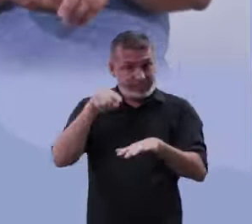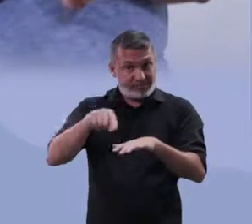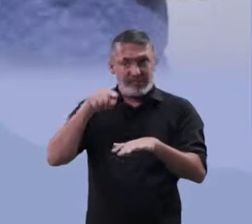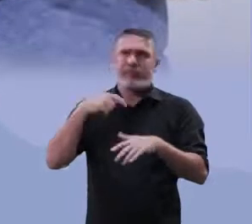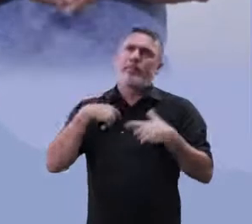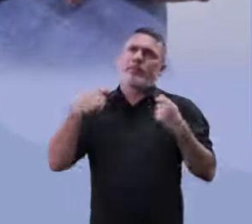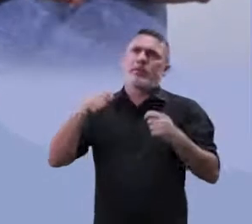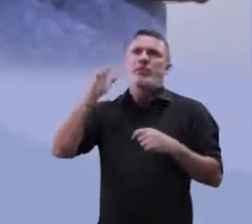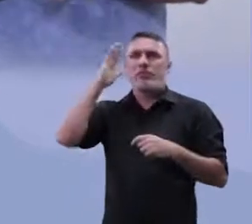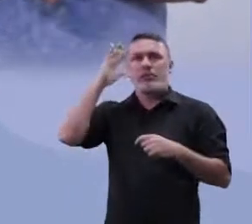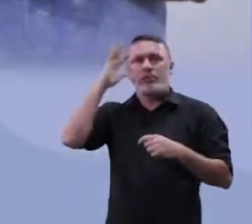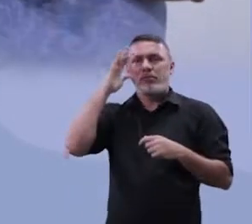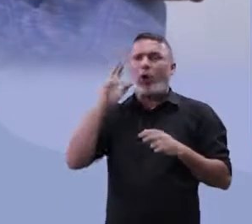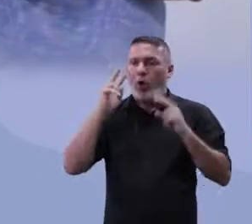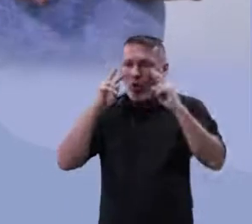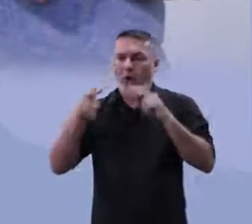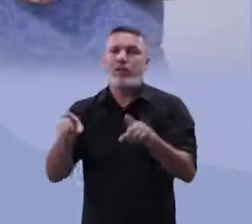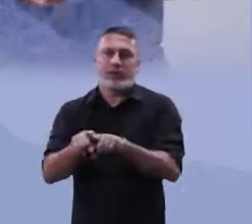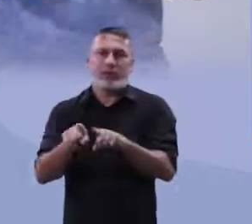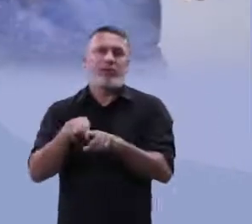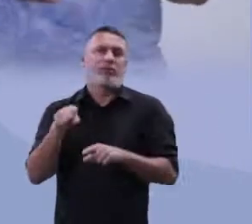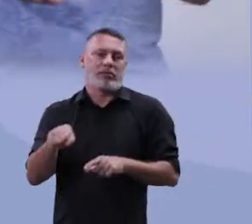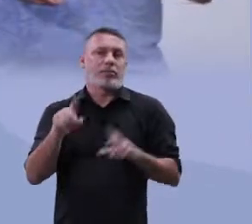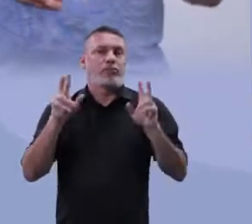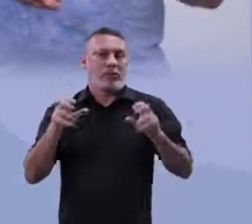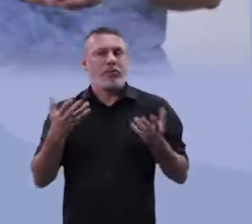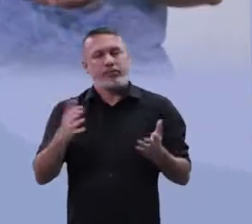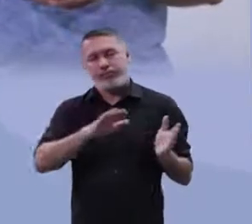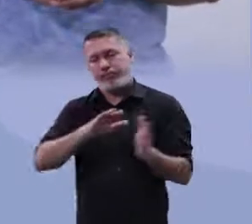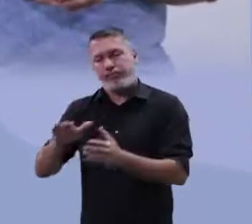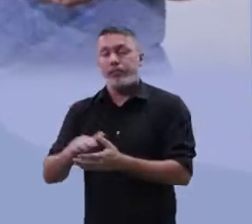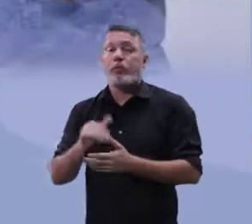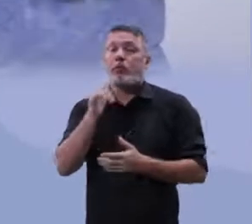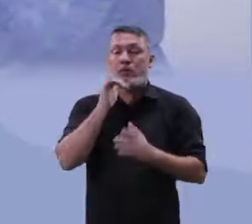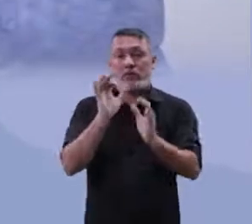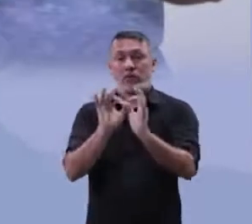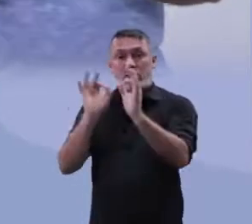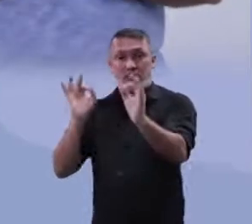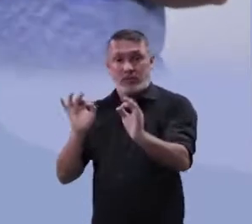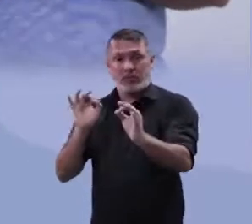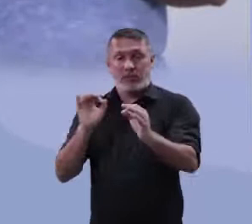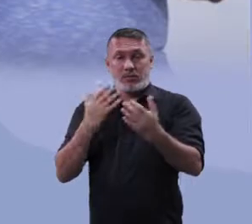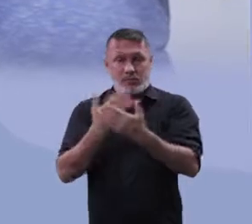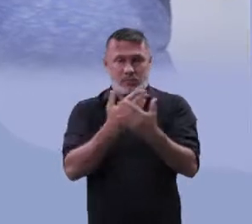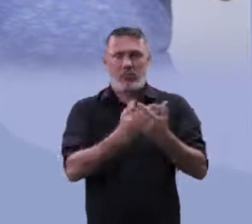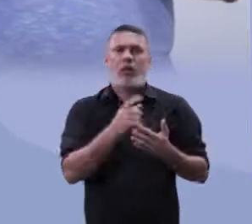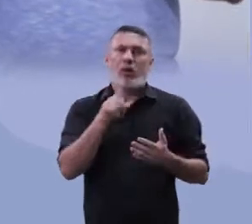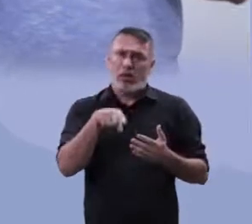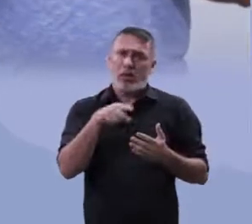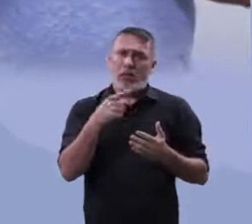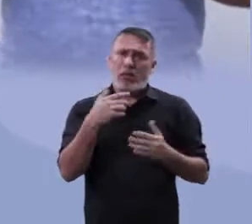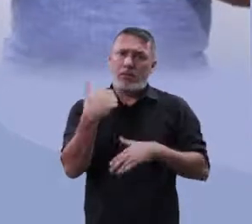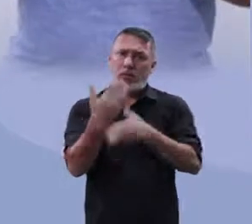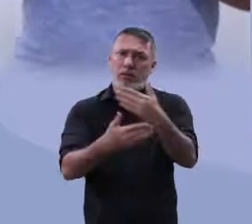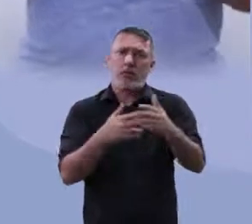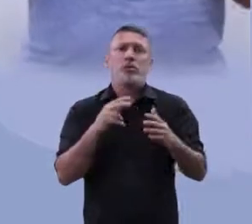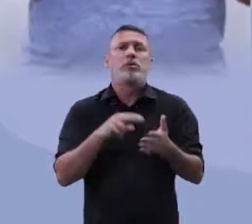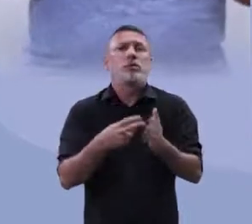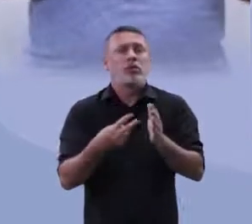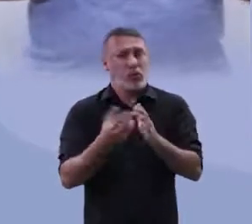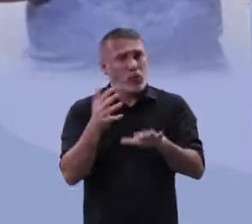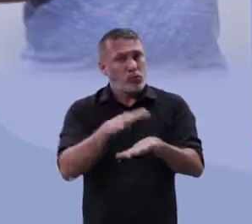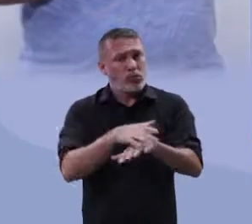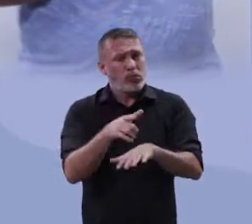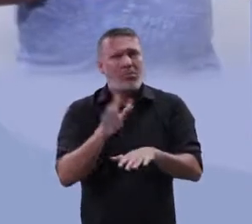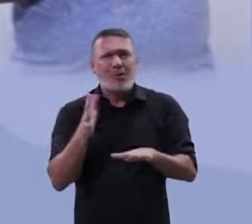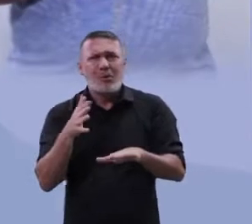eu preciso analisar sobre isso também. Por exemplo, a educação à distância é um processo de inclusão. Por que, professor, um processo de inclusão? Porque